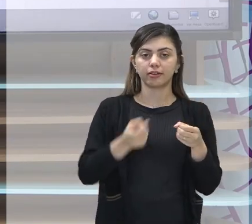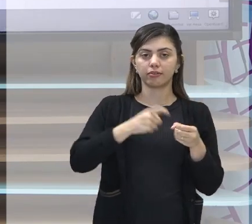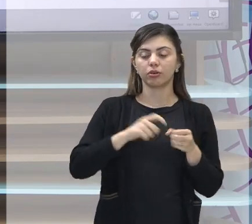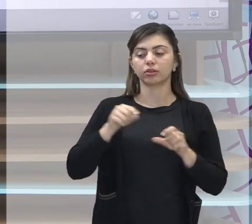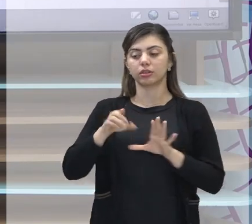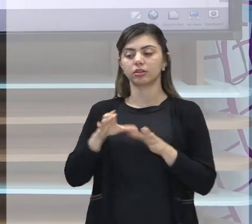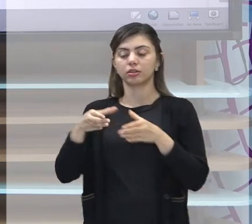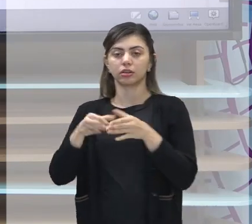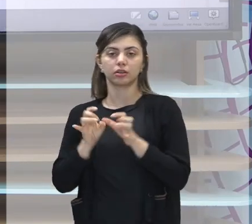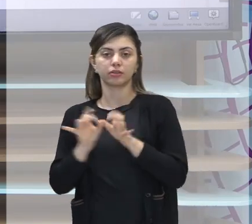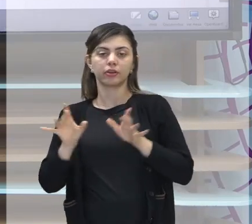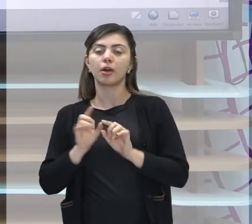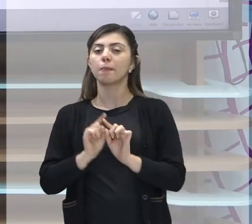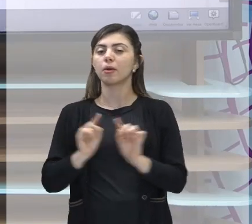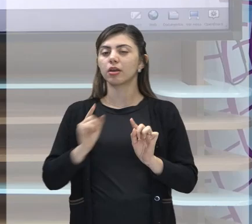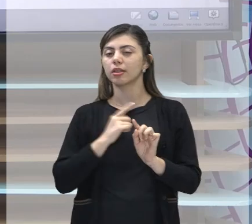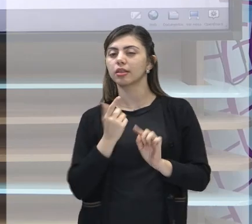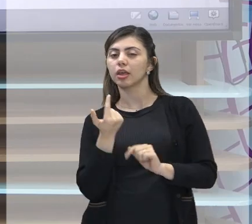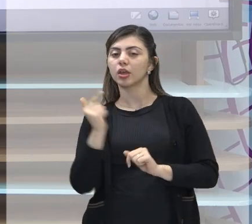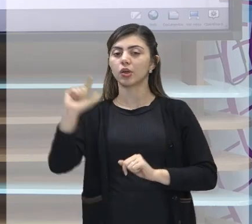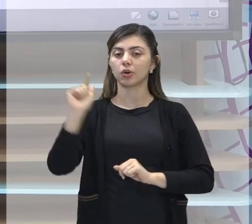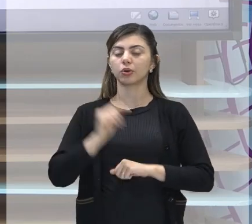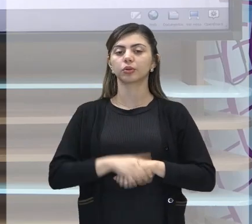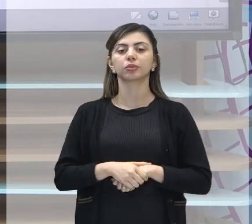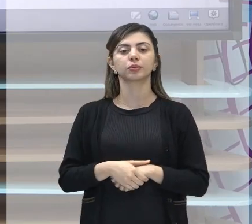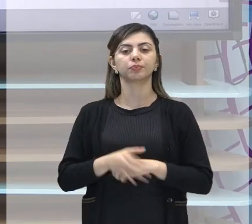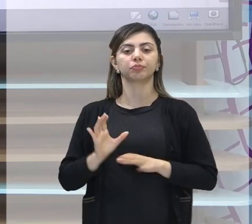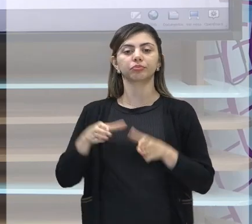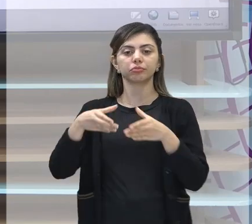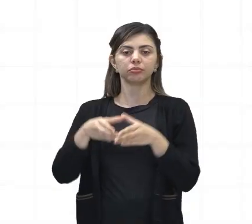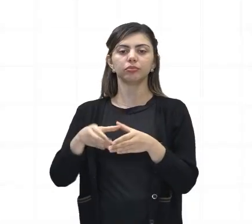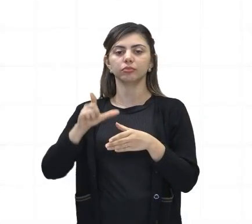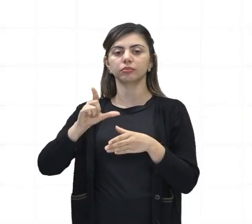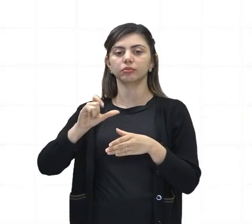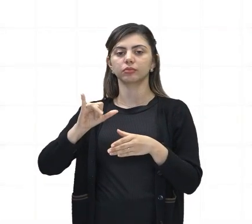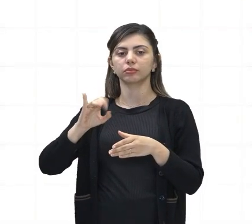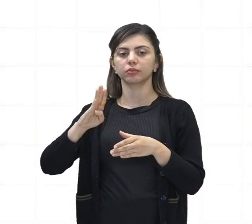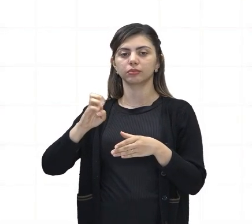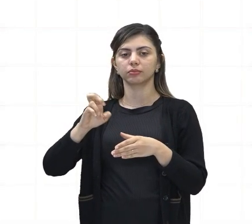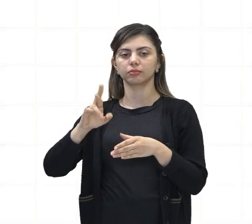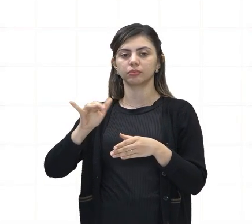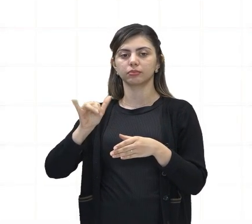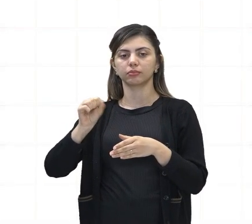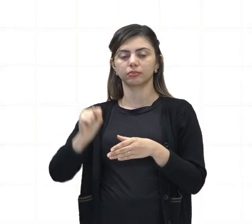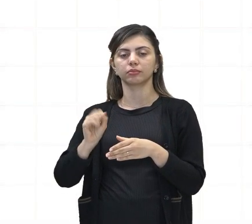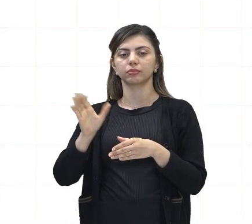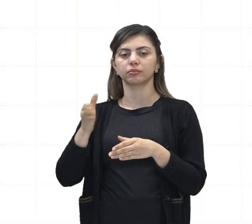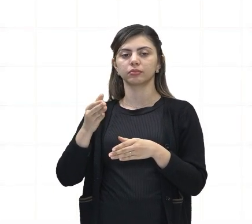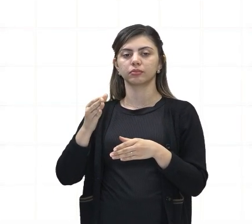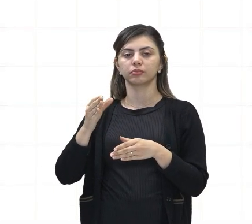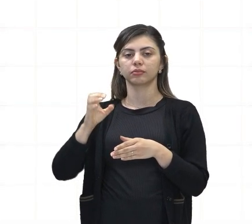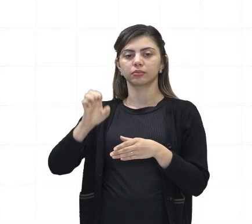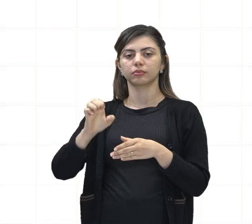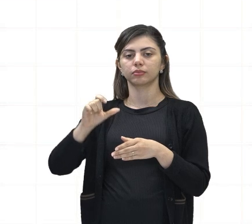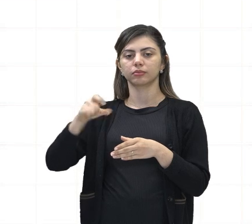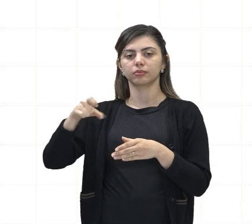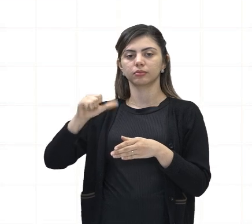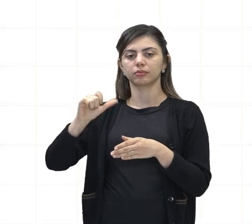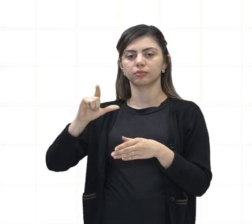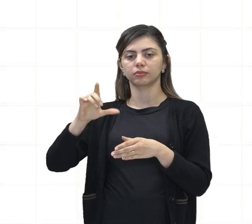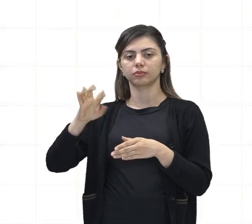quem? Os liberais exaltados. Vamos ao texto? Liberais exaltados,